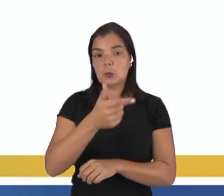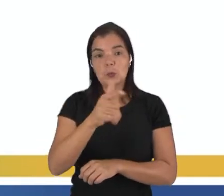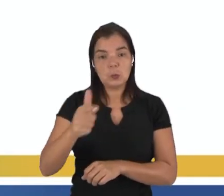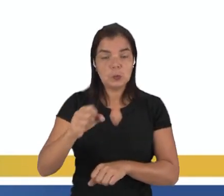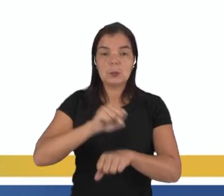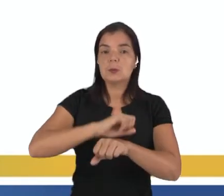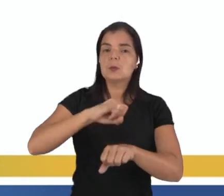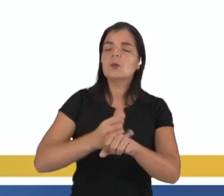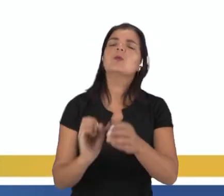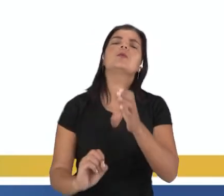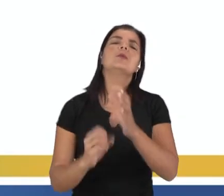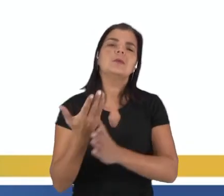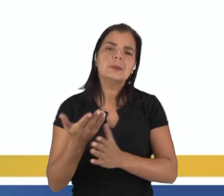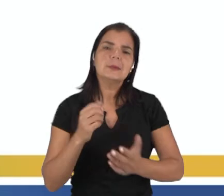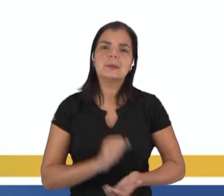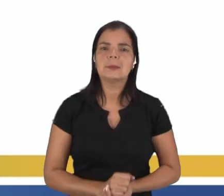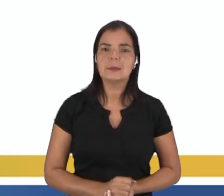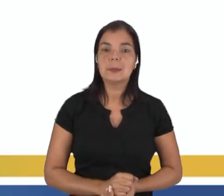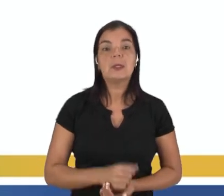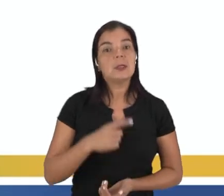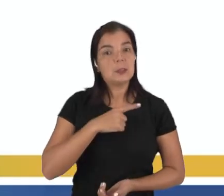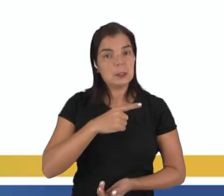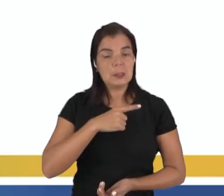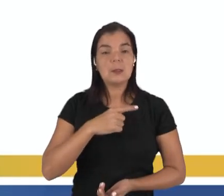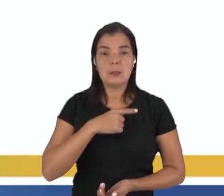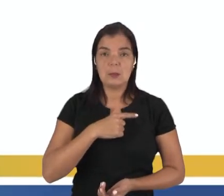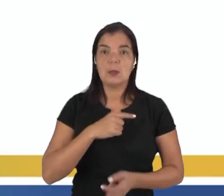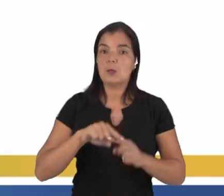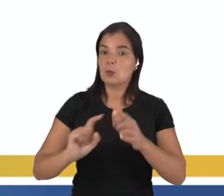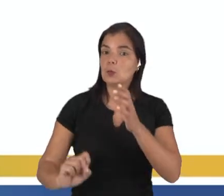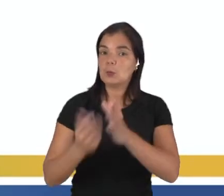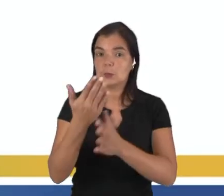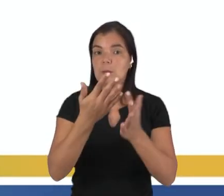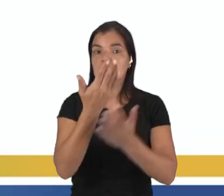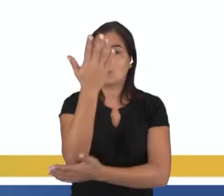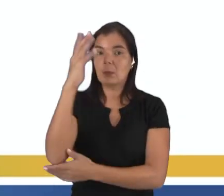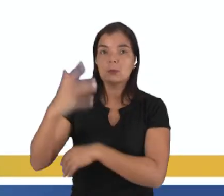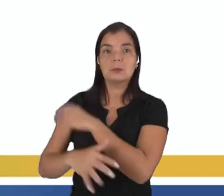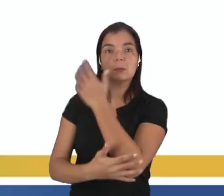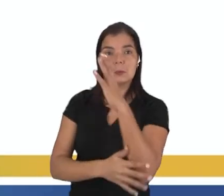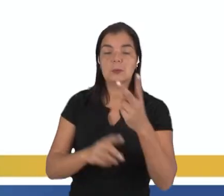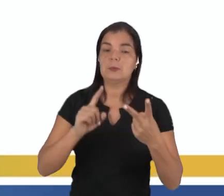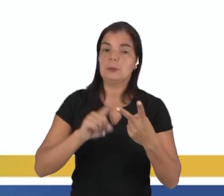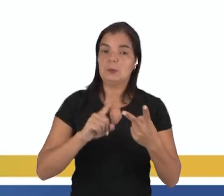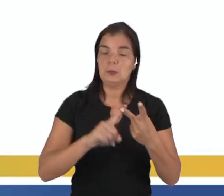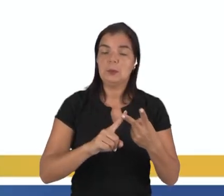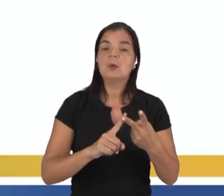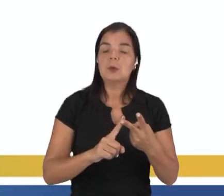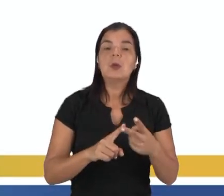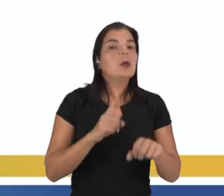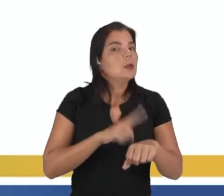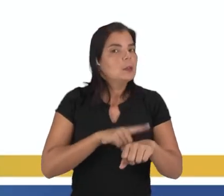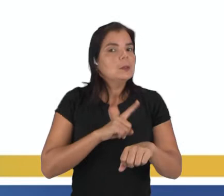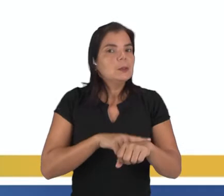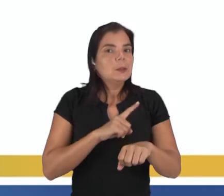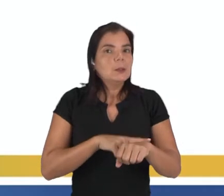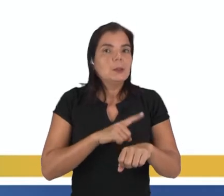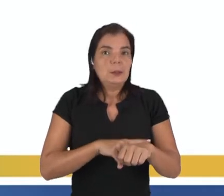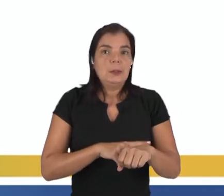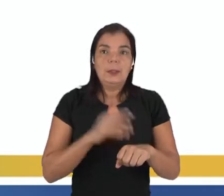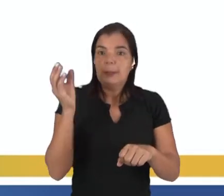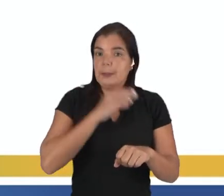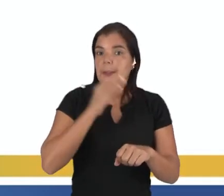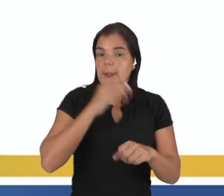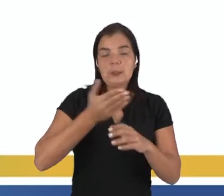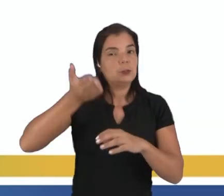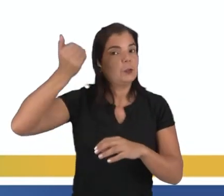Quando que vai acontecer isso? Quando houver fenômeno na natureza, quando tiver da ideia de tempo decorrido,